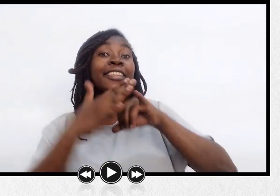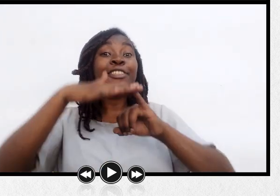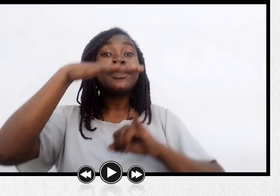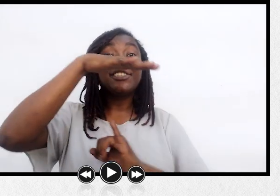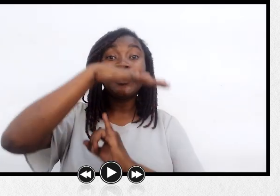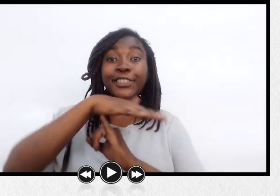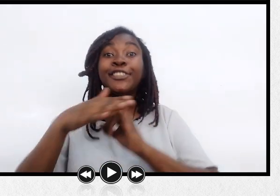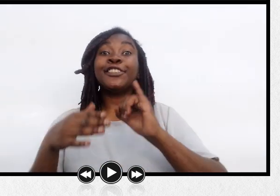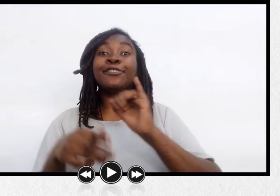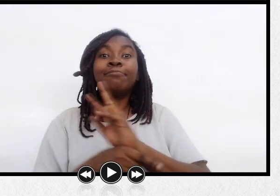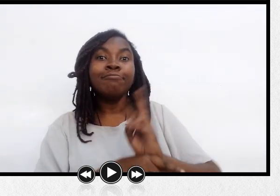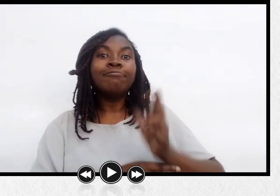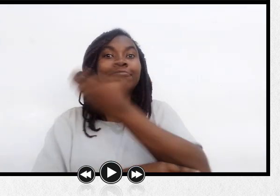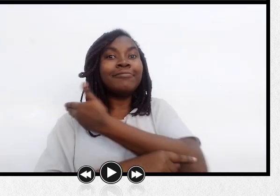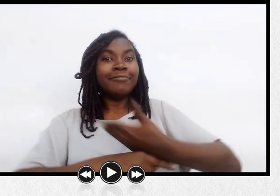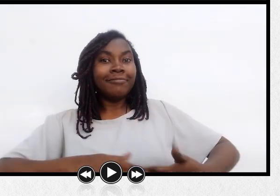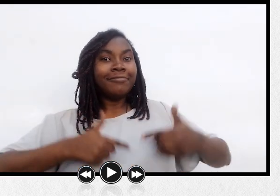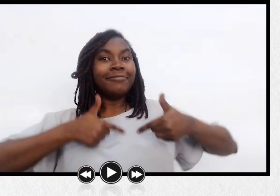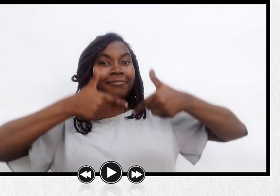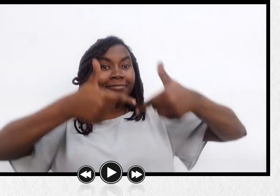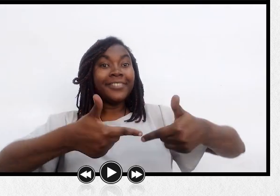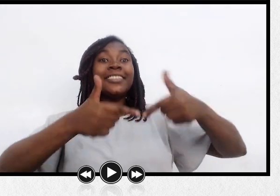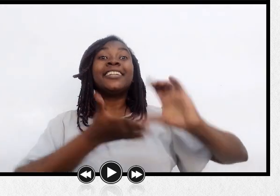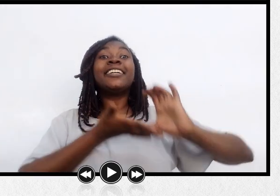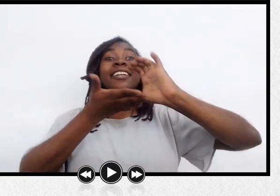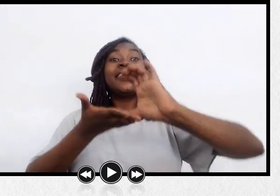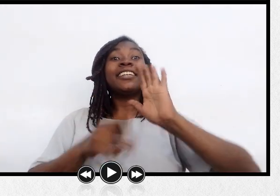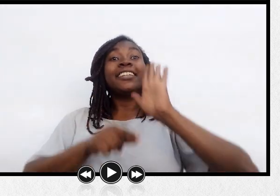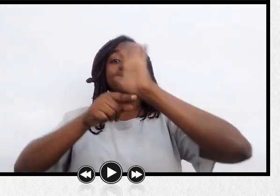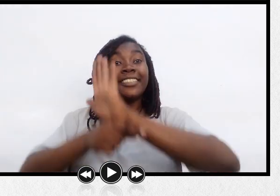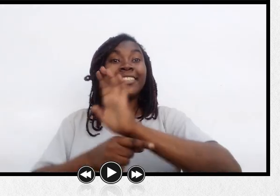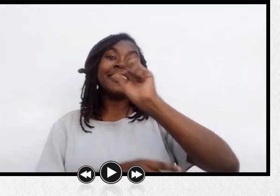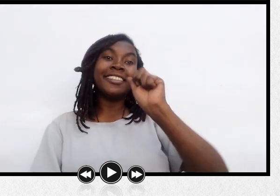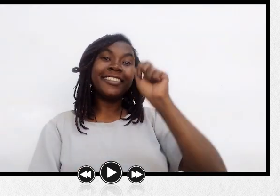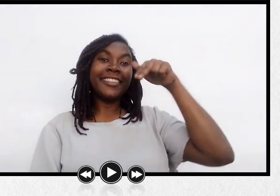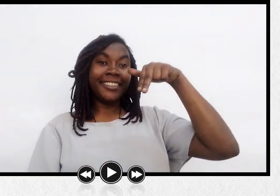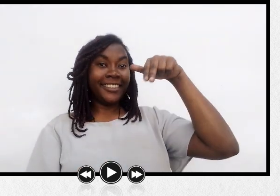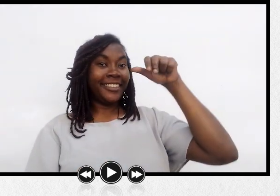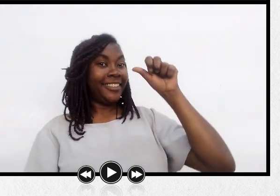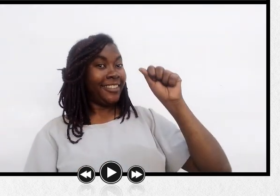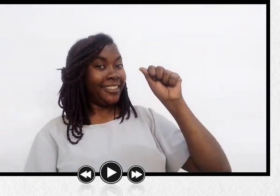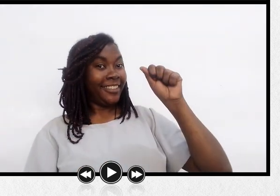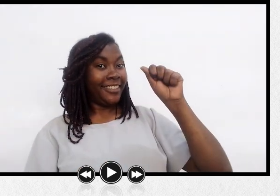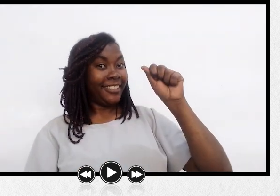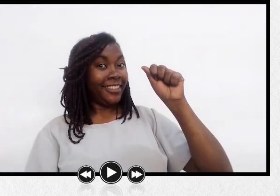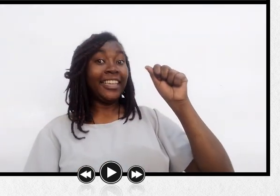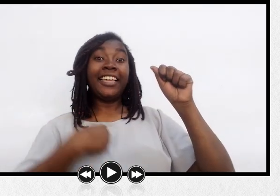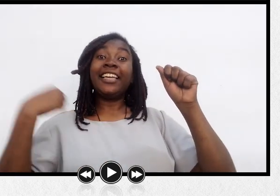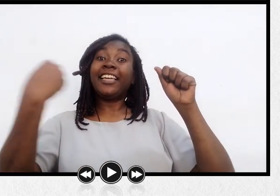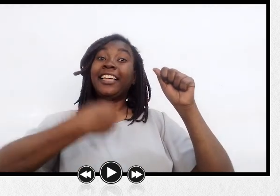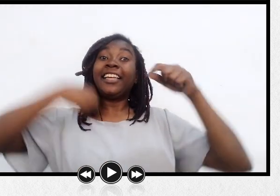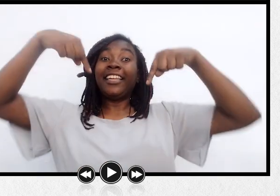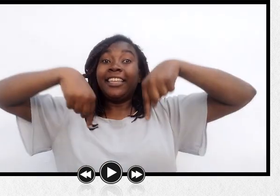Regulação e Governança dos Serviços Públicos, com o patrocínio da Agência Nacional de Águas e Saneamento Básico, a ANA. Nós estamos